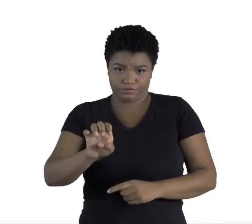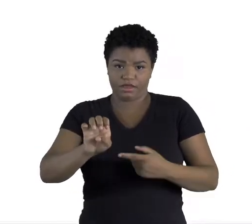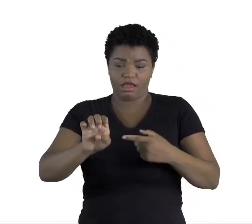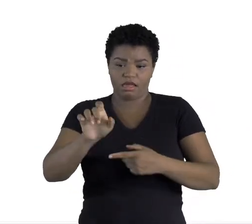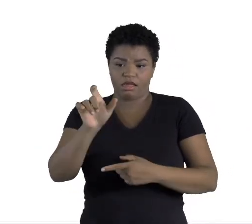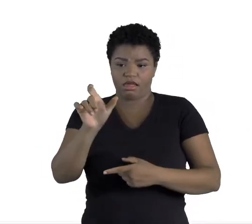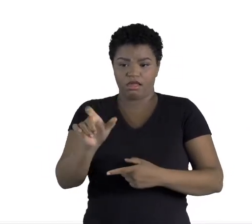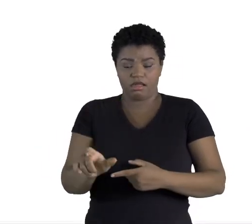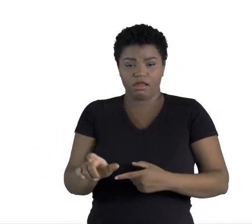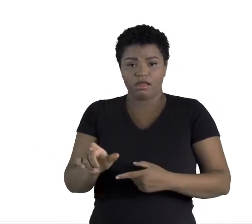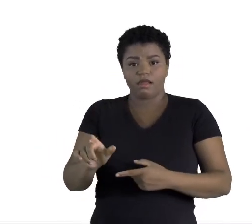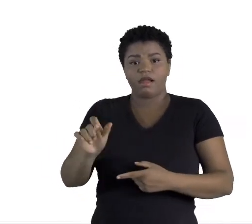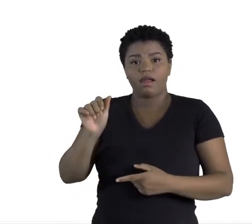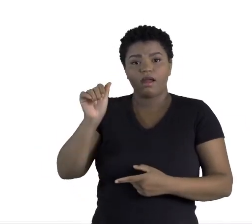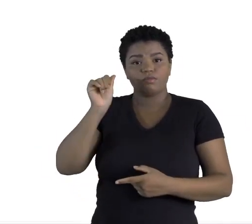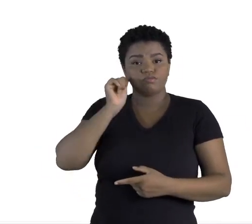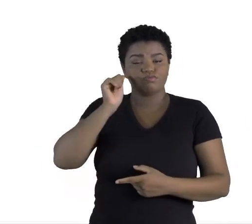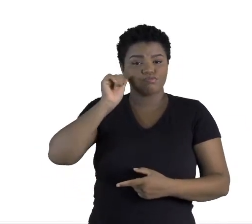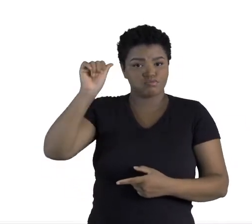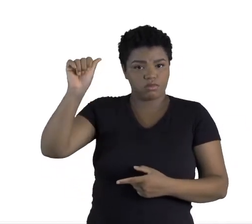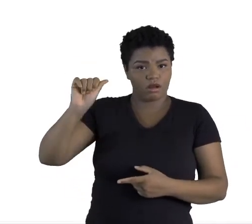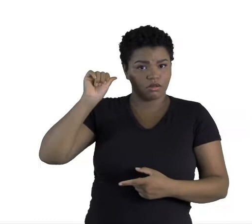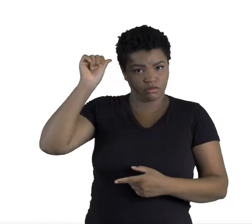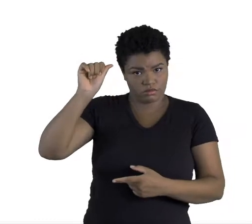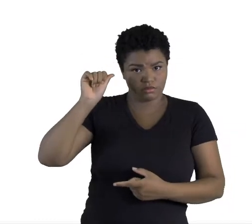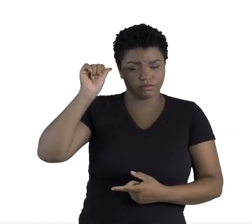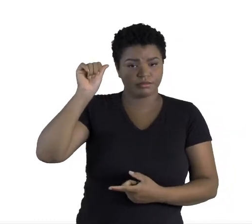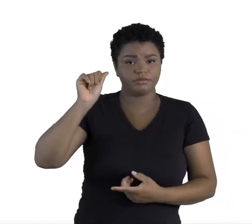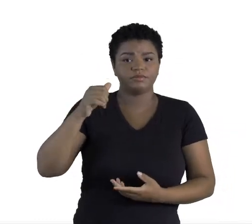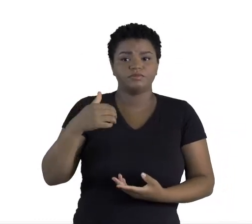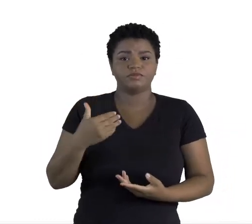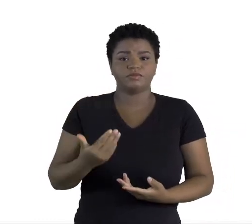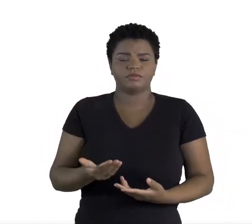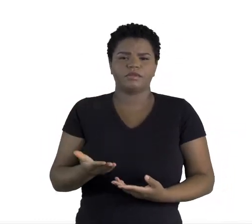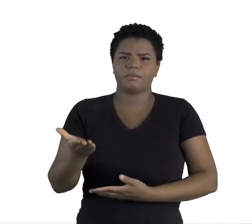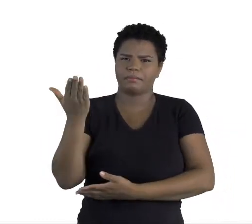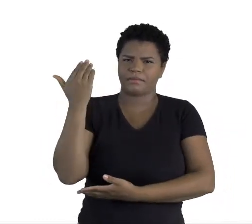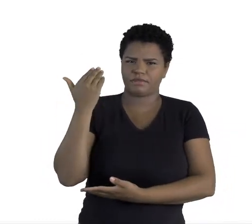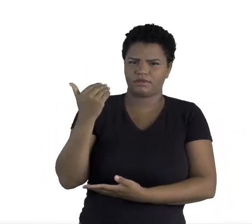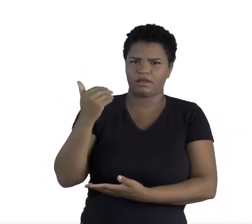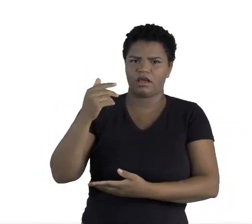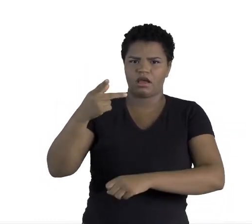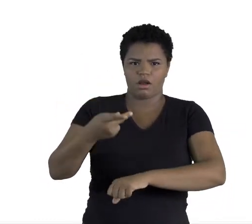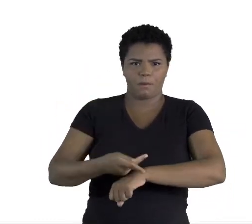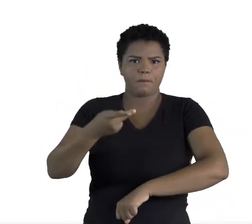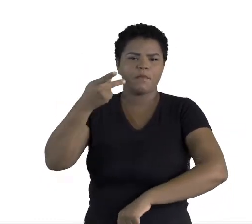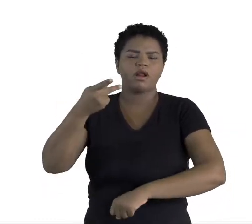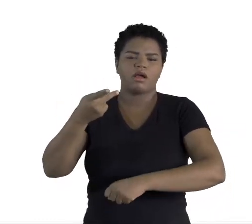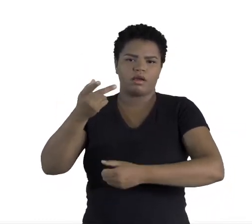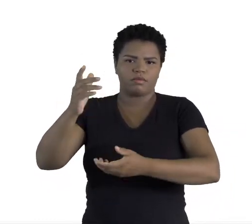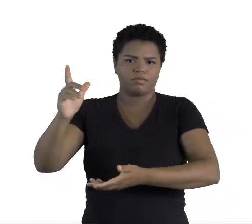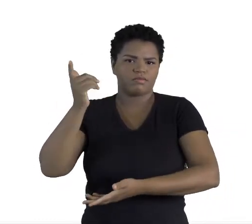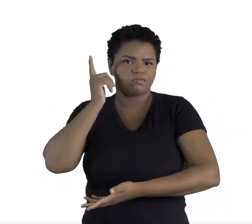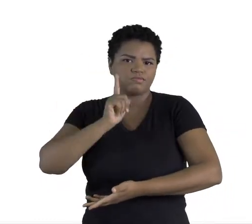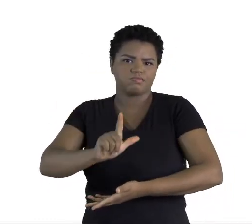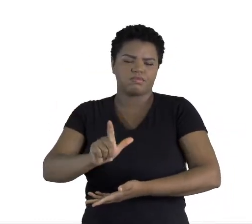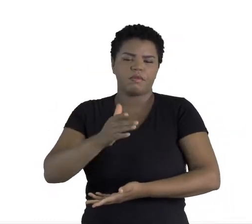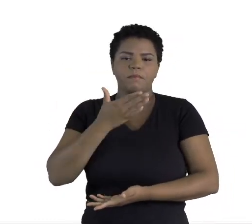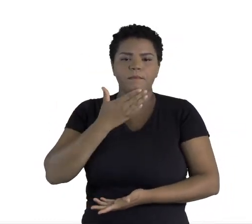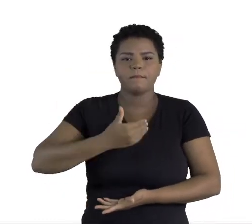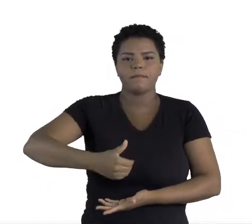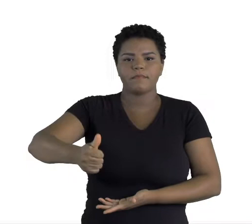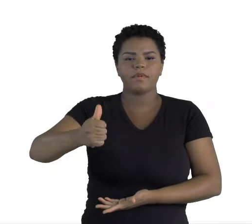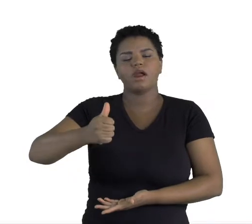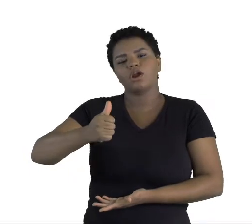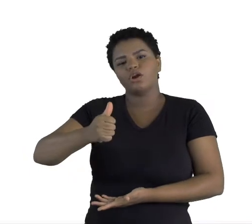protagonizada aí no musical por essa atriz também. Na época também do Oscar, ela ganhou como melhor atriz coadjuvante.